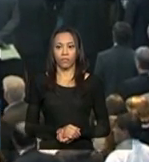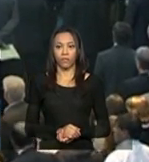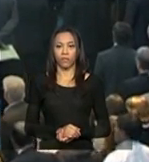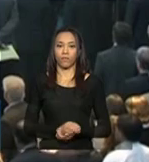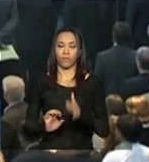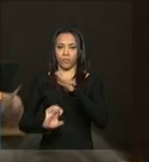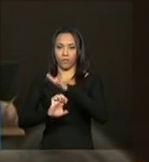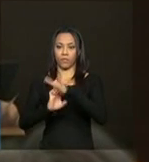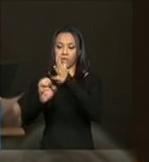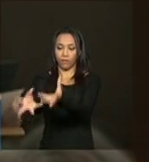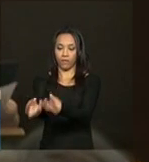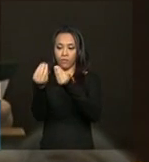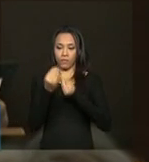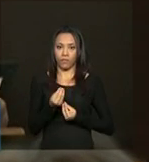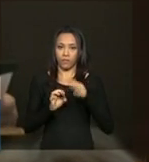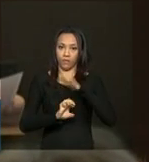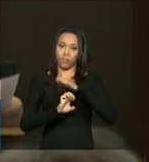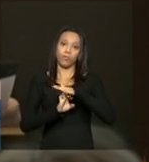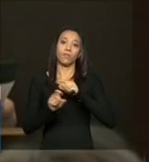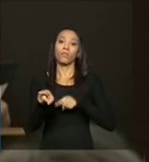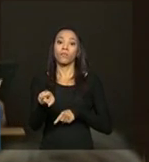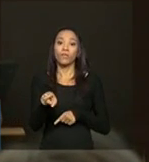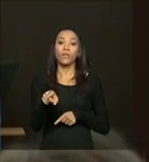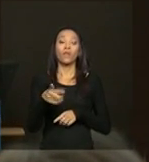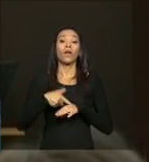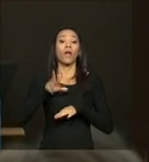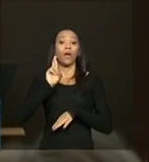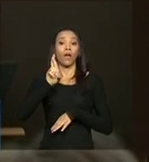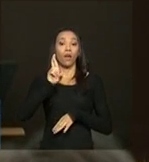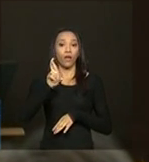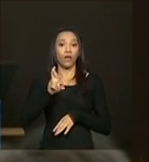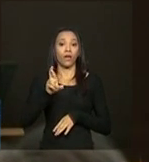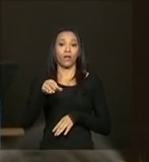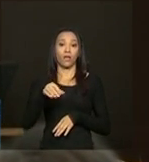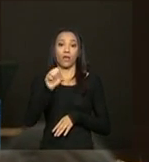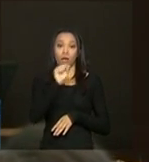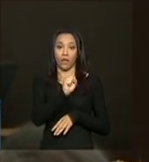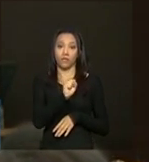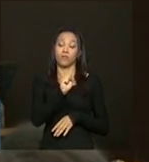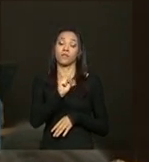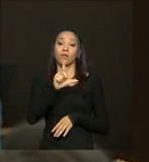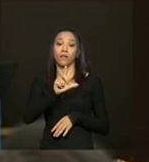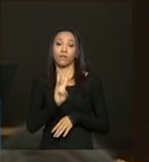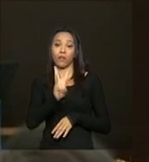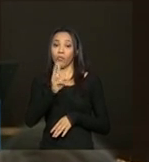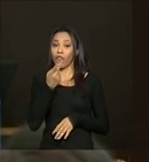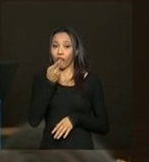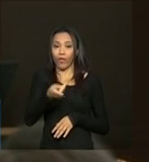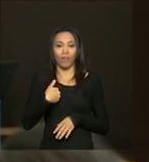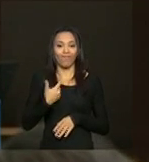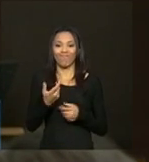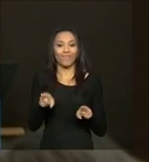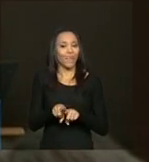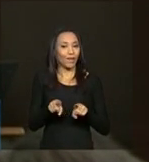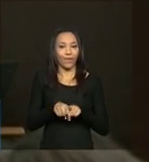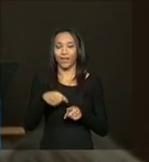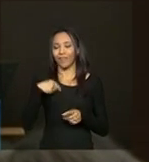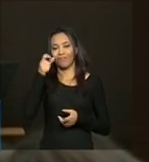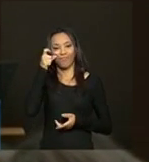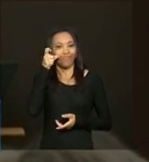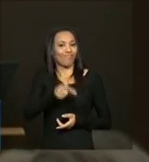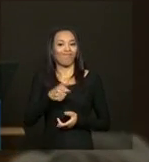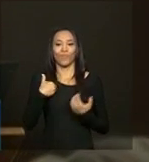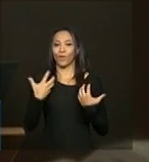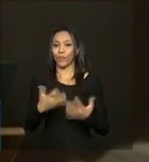Proposta entregue pelo consórcio Matrinchã 2, representado pela corretora SLW, declara que não possui interesse em